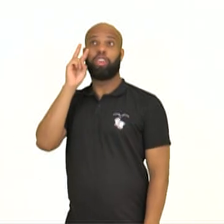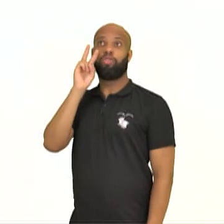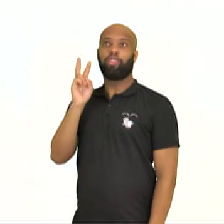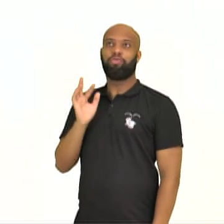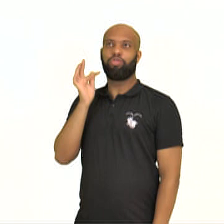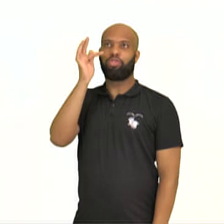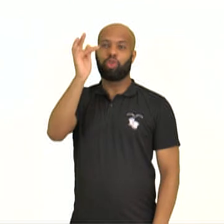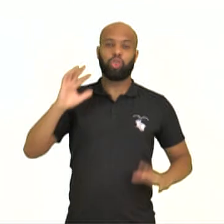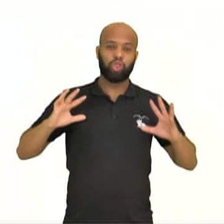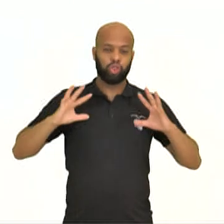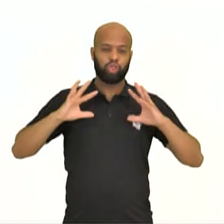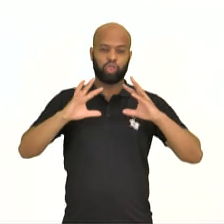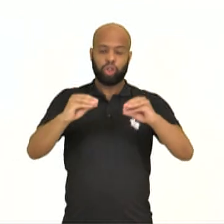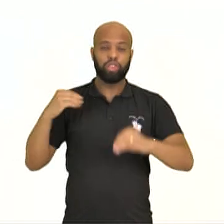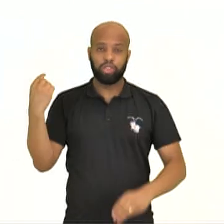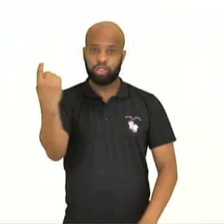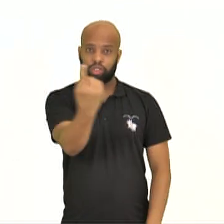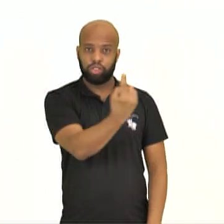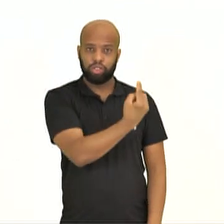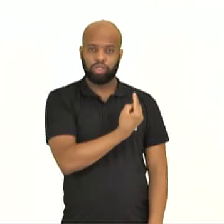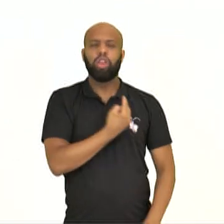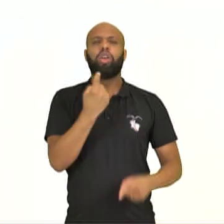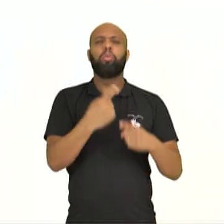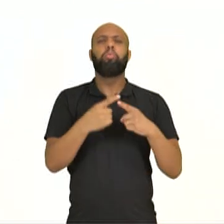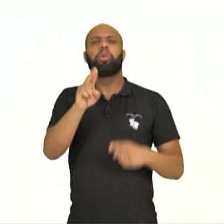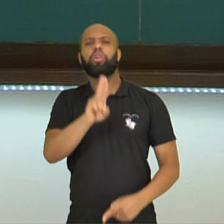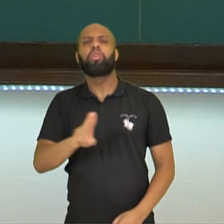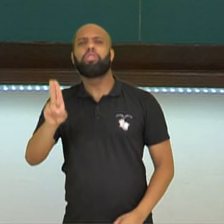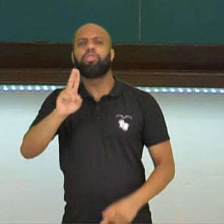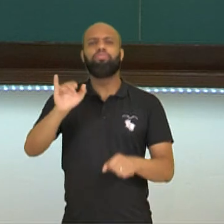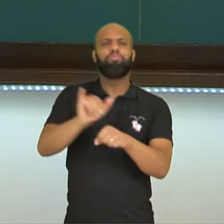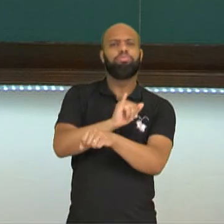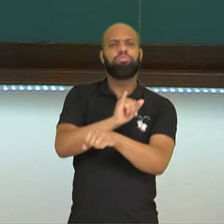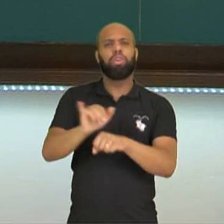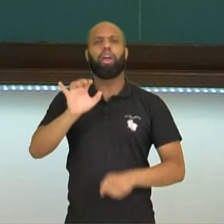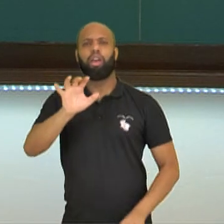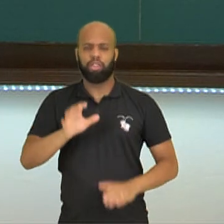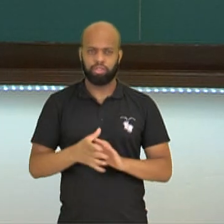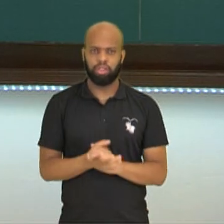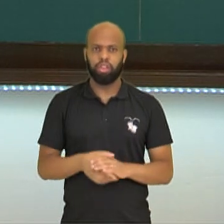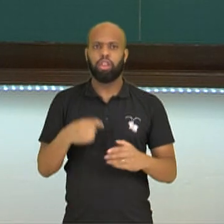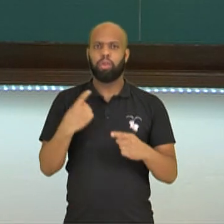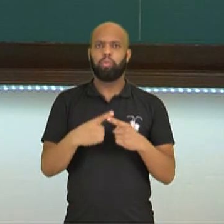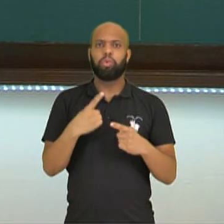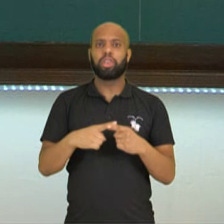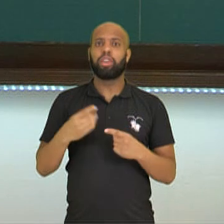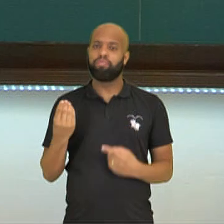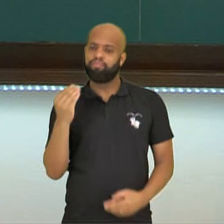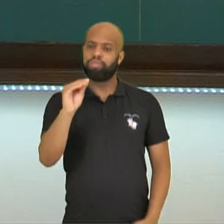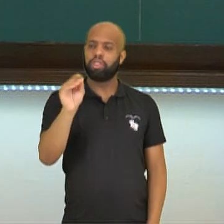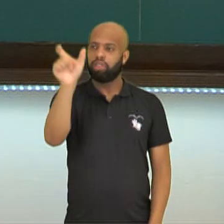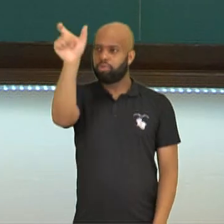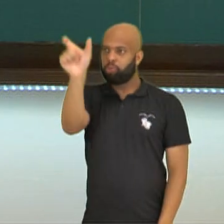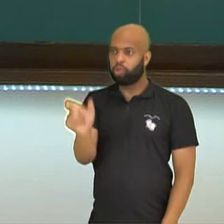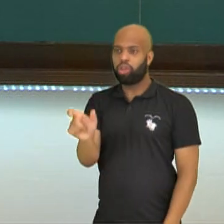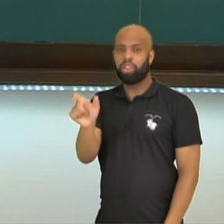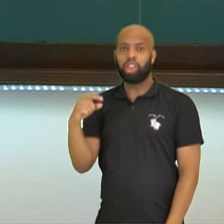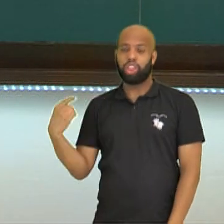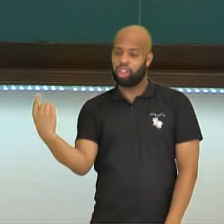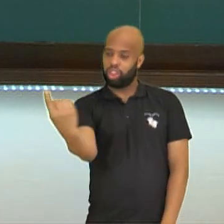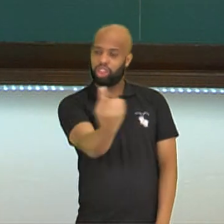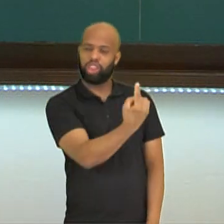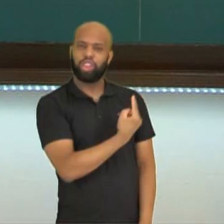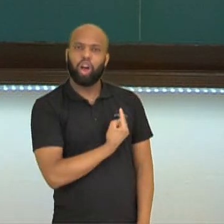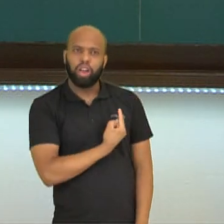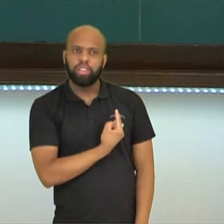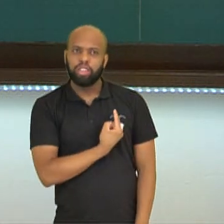ele diz todos nós, por que será que ele utilizou essa estratégia? Por que ele colocou ali essa pessoa nós? Por